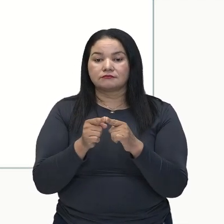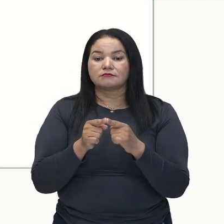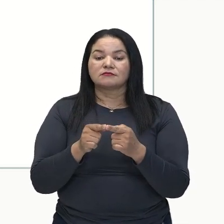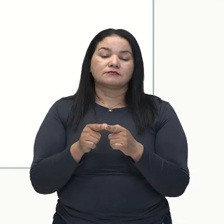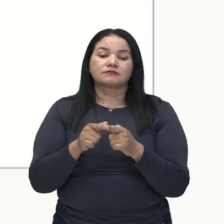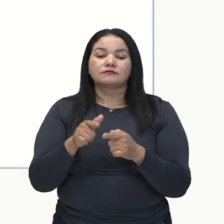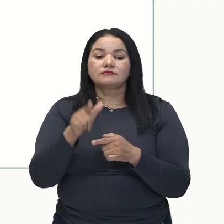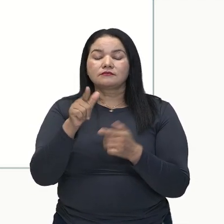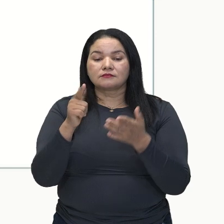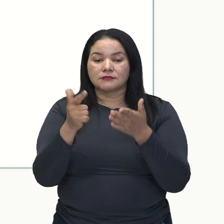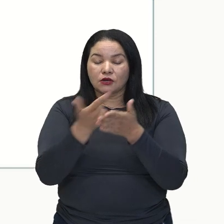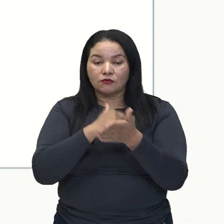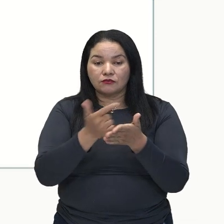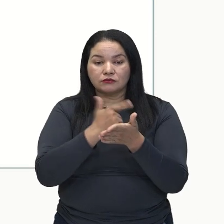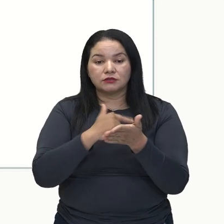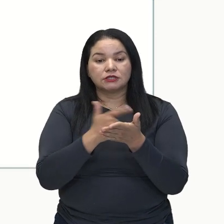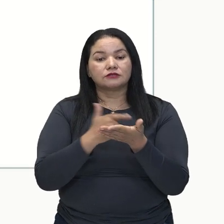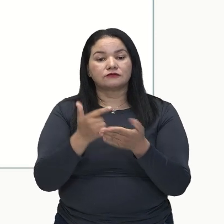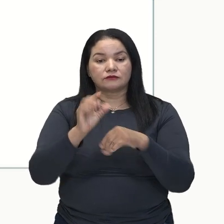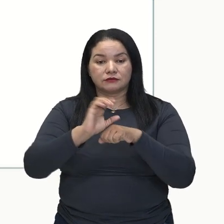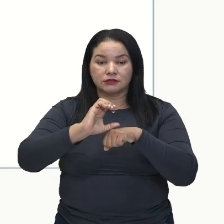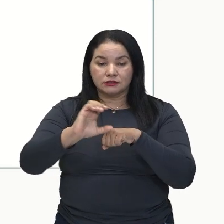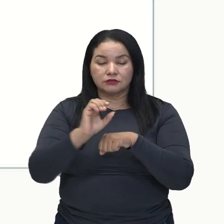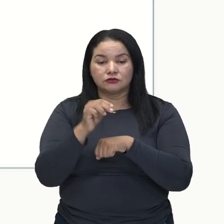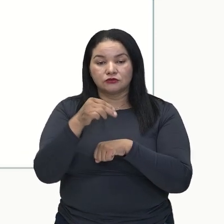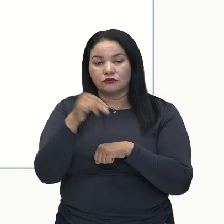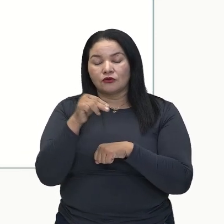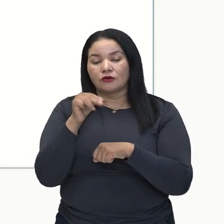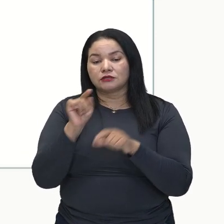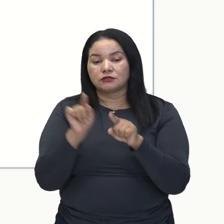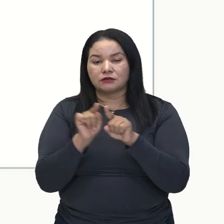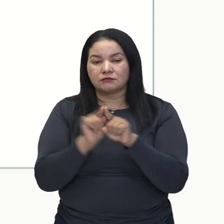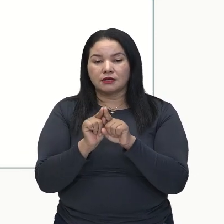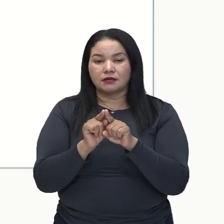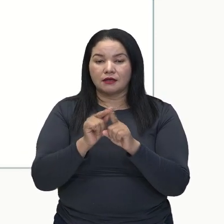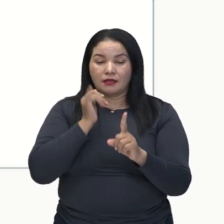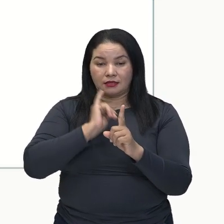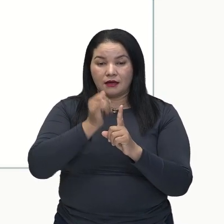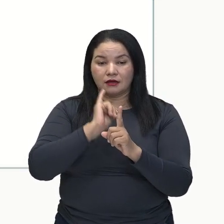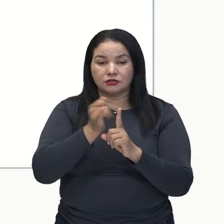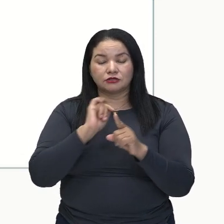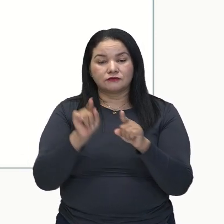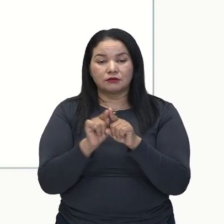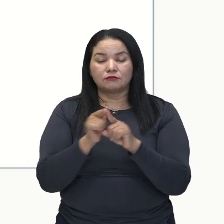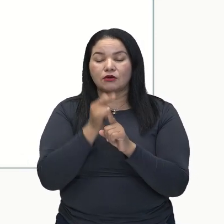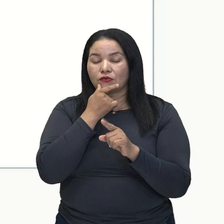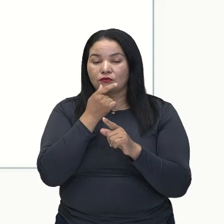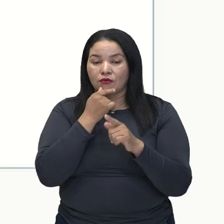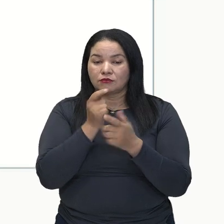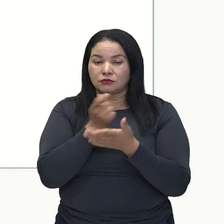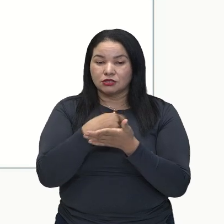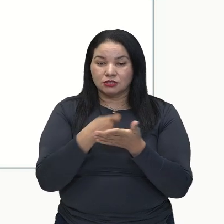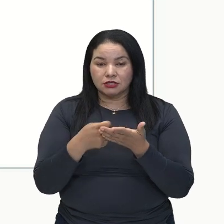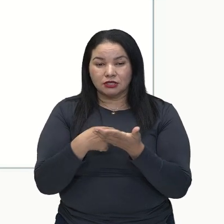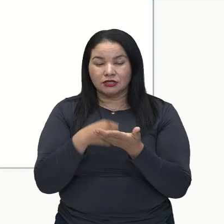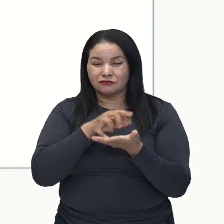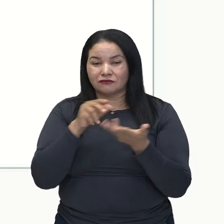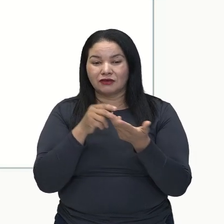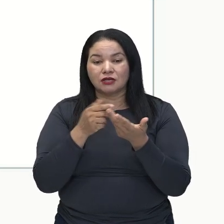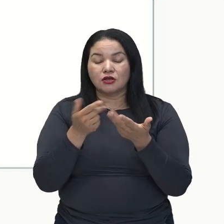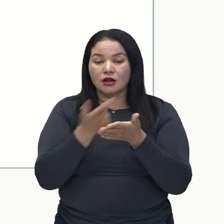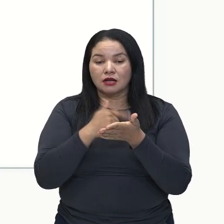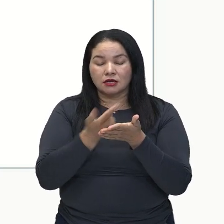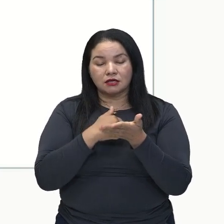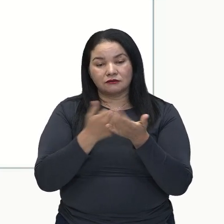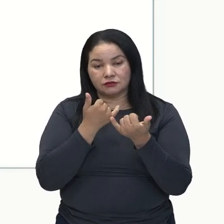dei uma introdução para falar sobre tradição narrativa, que ele escreveu outras coisas em outros livros que também se assemelhavam.